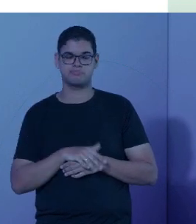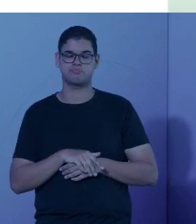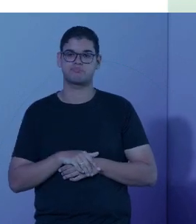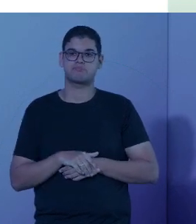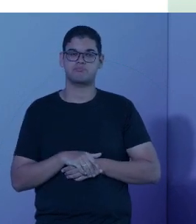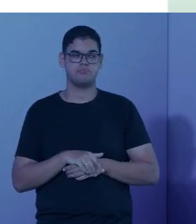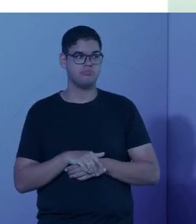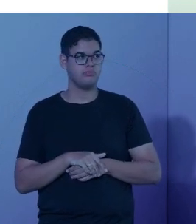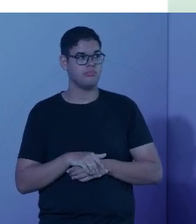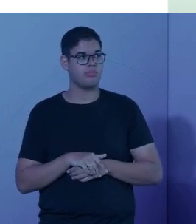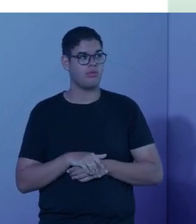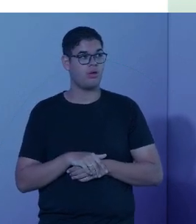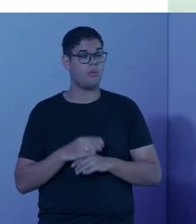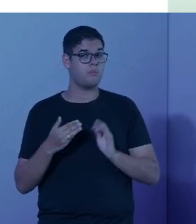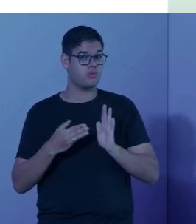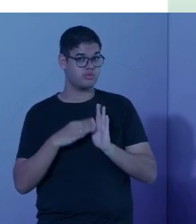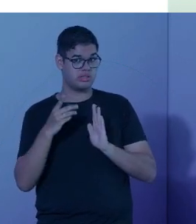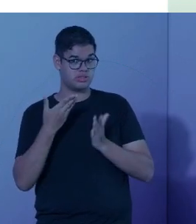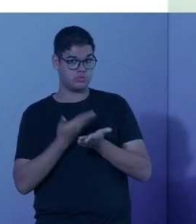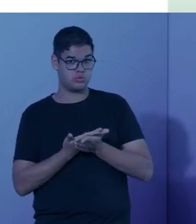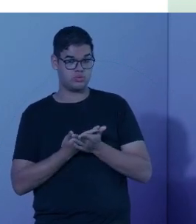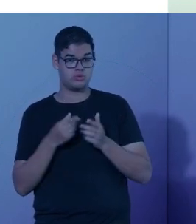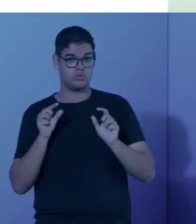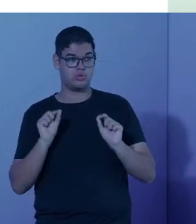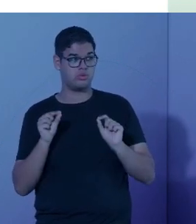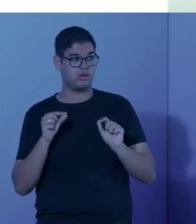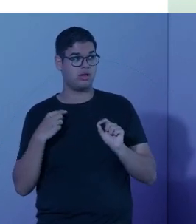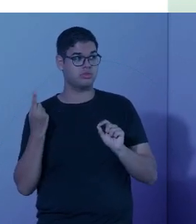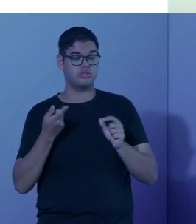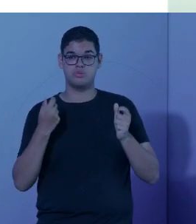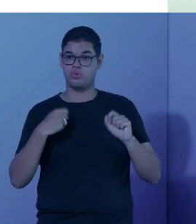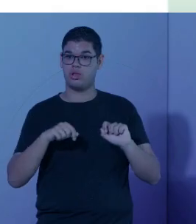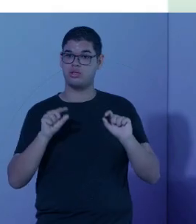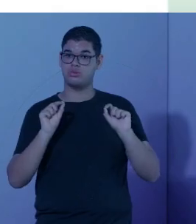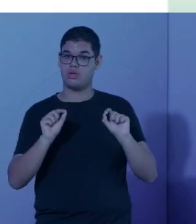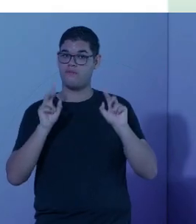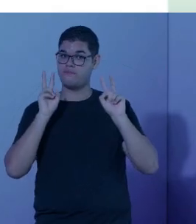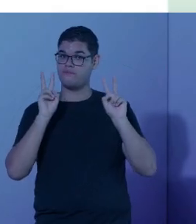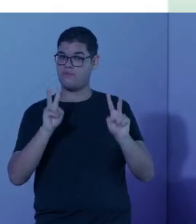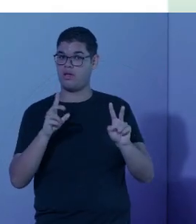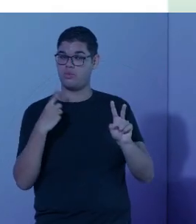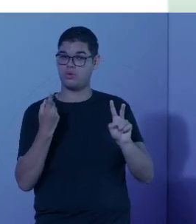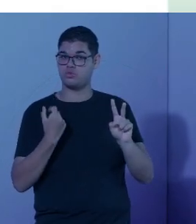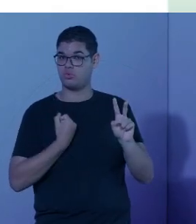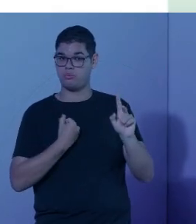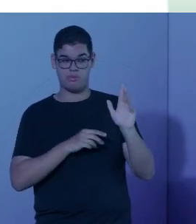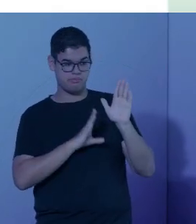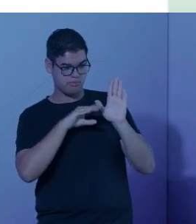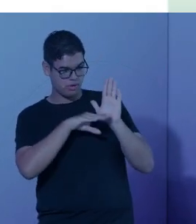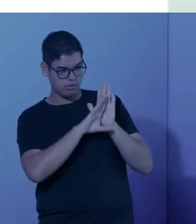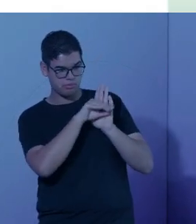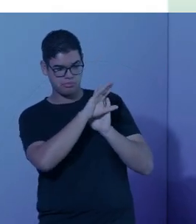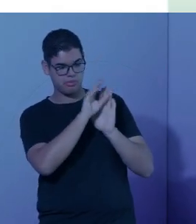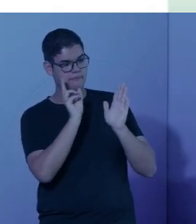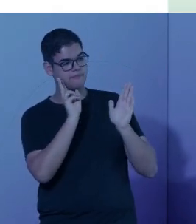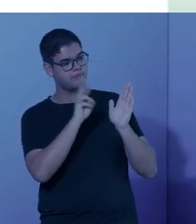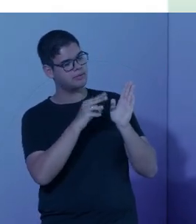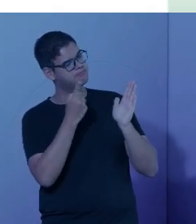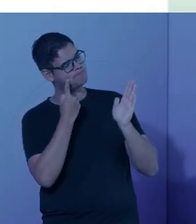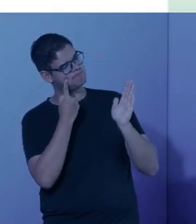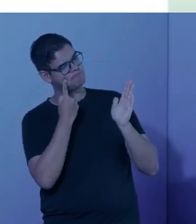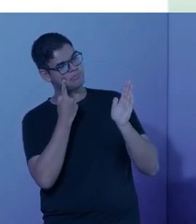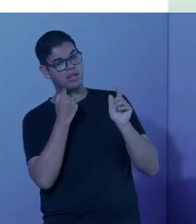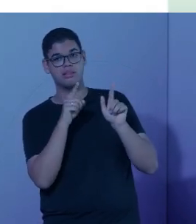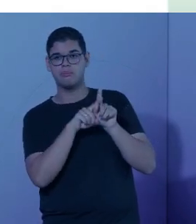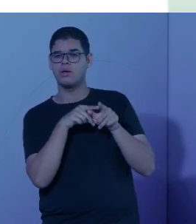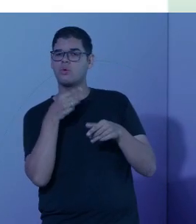O motivo desse estudo era que, de alguma forma, a gente pudesse olhar para os nossos números e avaliar o que a gente pode fazer para melhorar esse